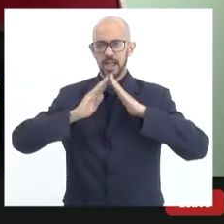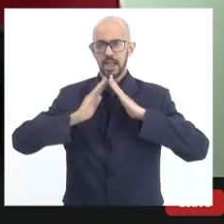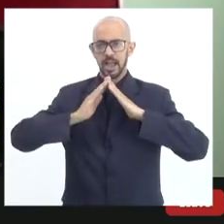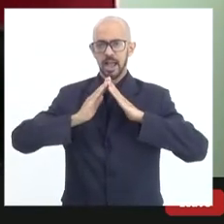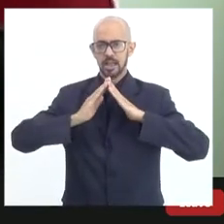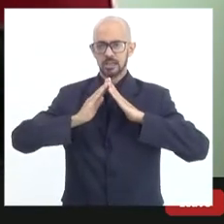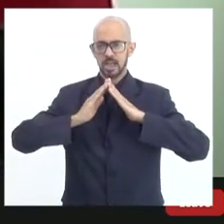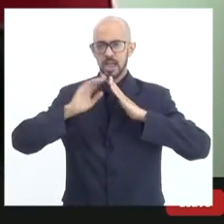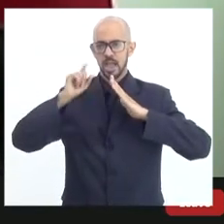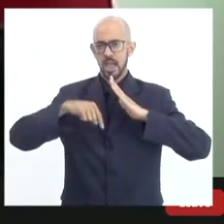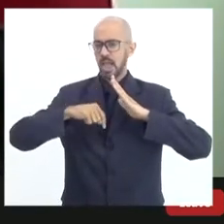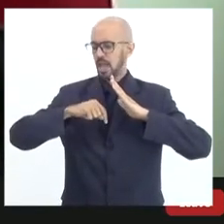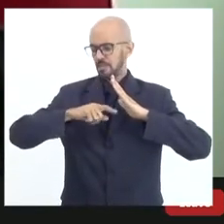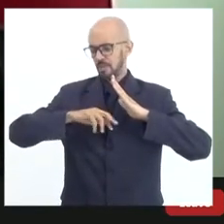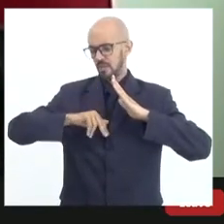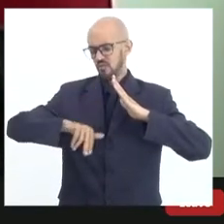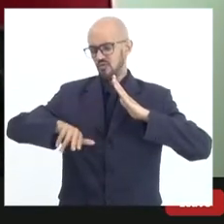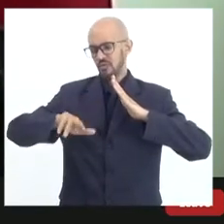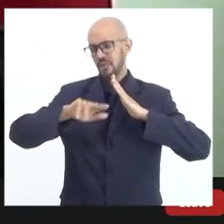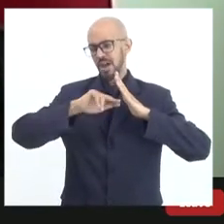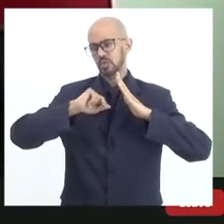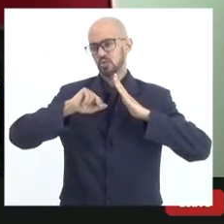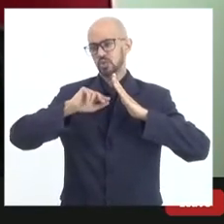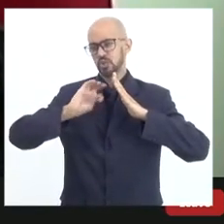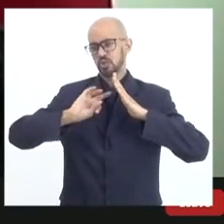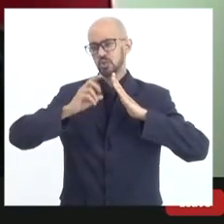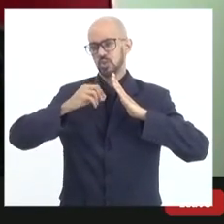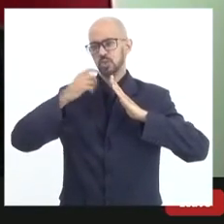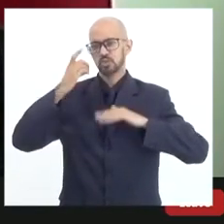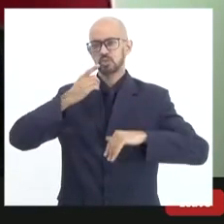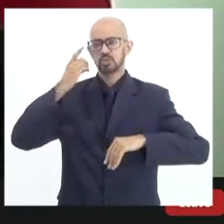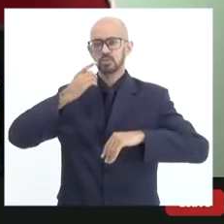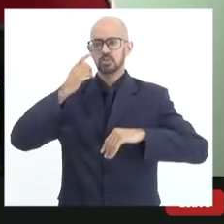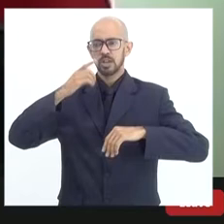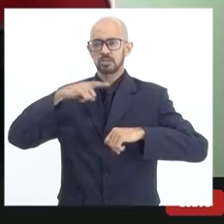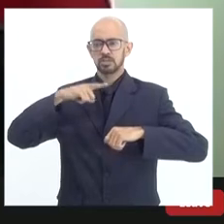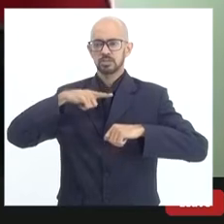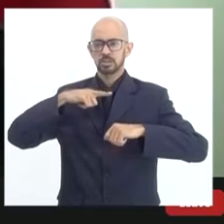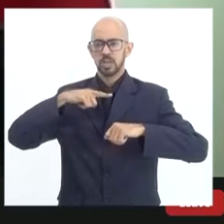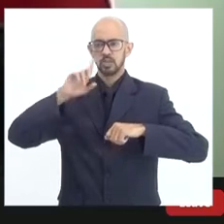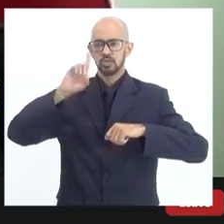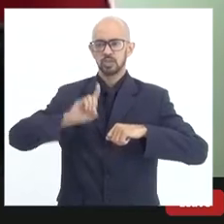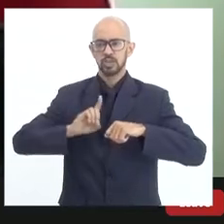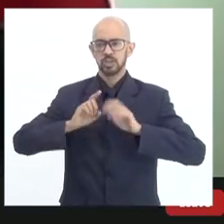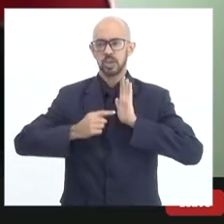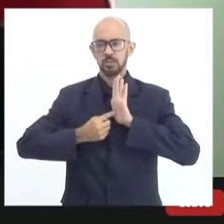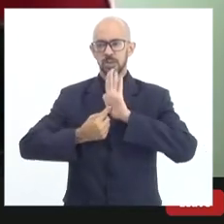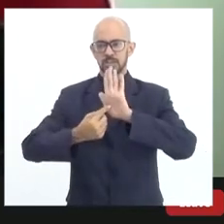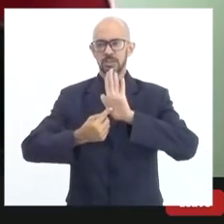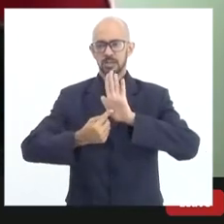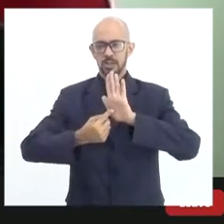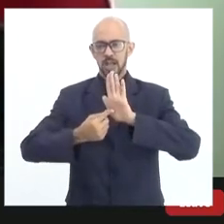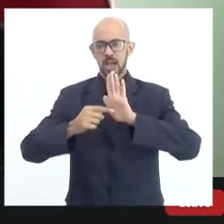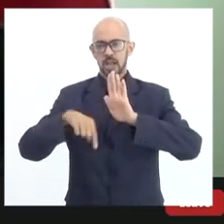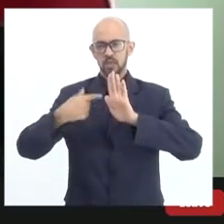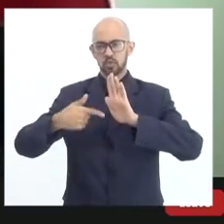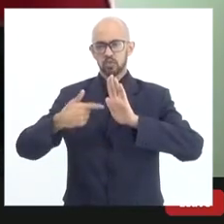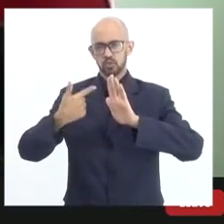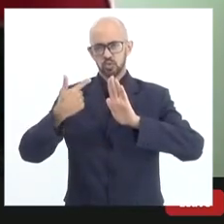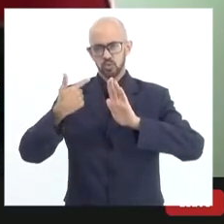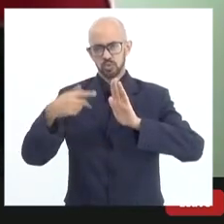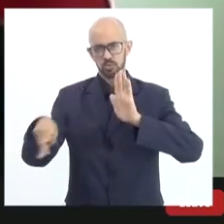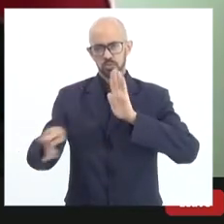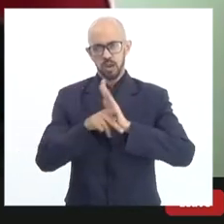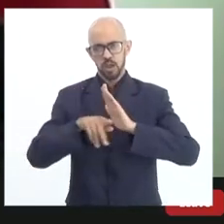que todo parlamentar tem o direito de apresentar suas iniciativas, mas tenha certeza que